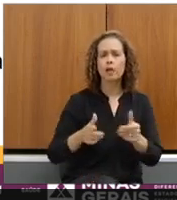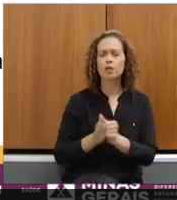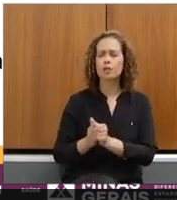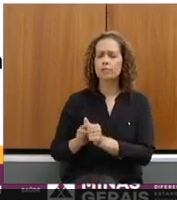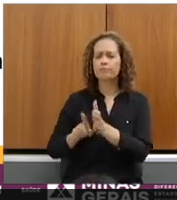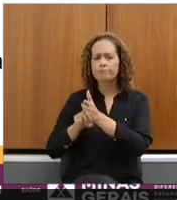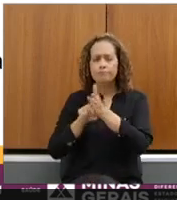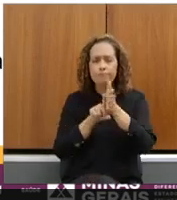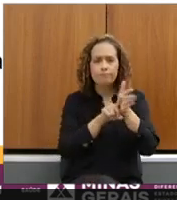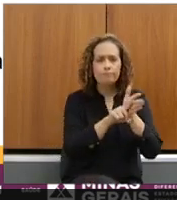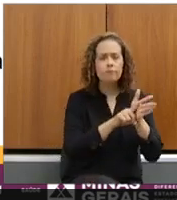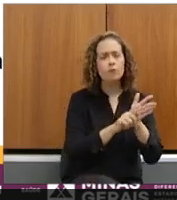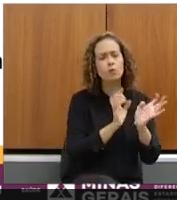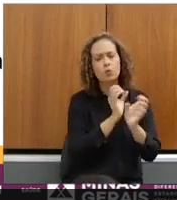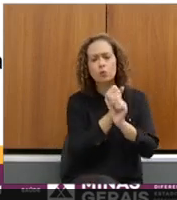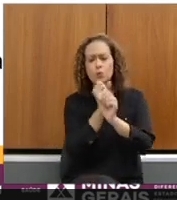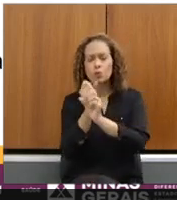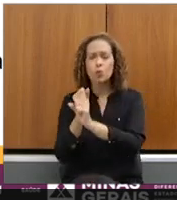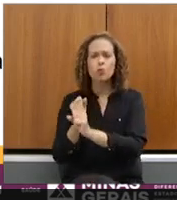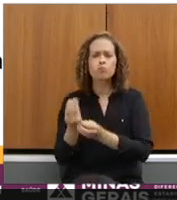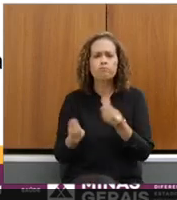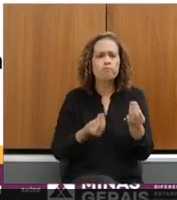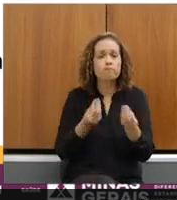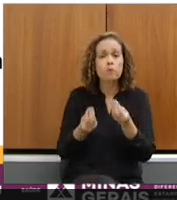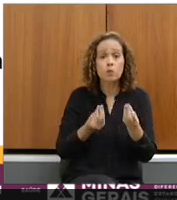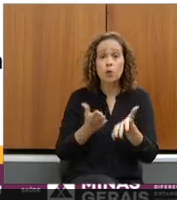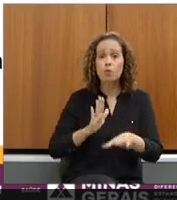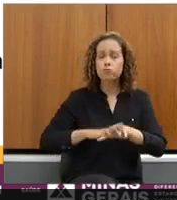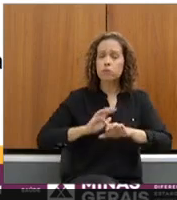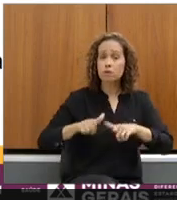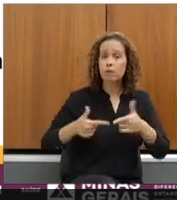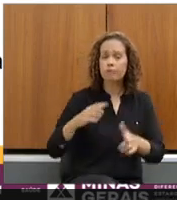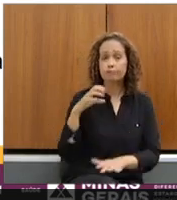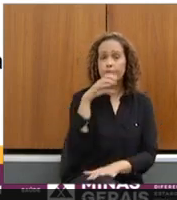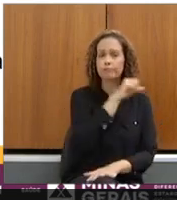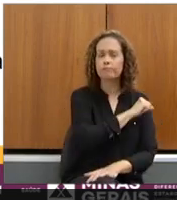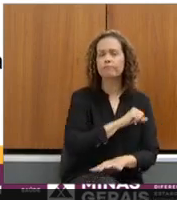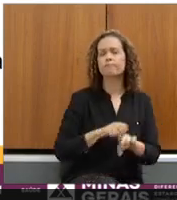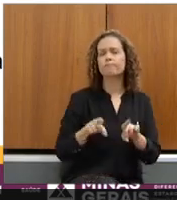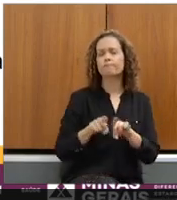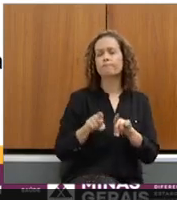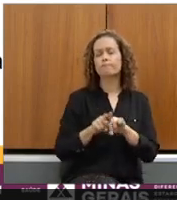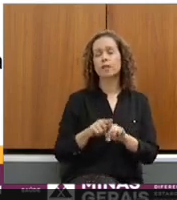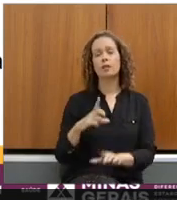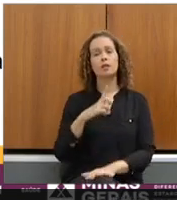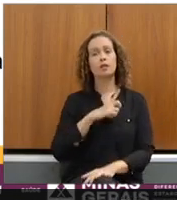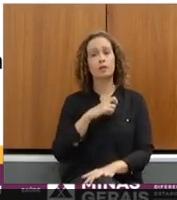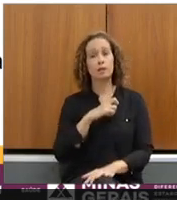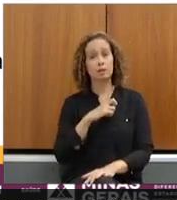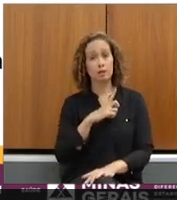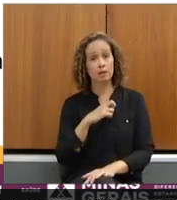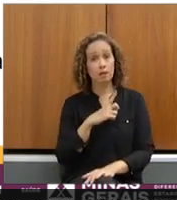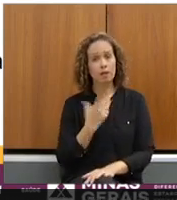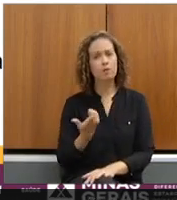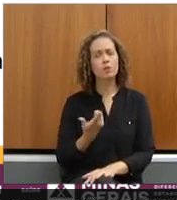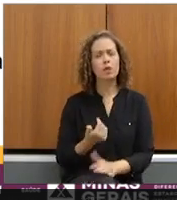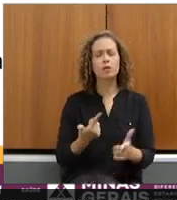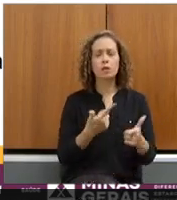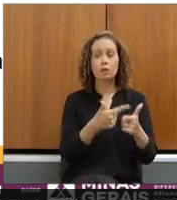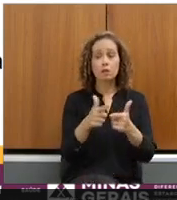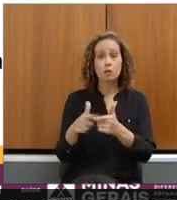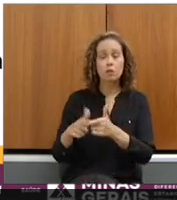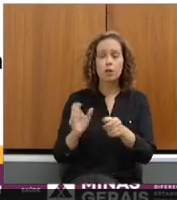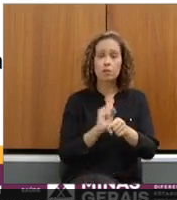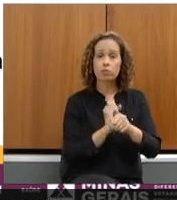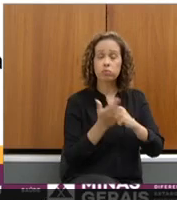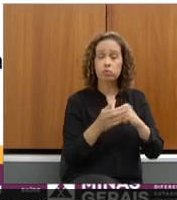fazem um plano de contingência local e reagem imediatamente a ao que nós temos de situação epidemiológica